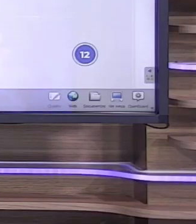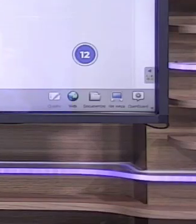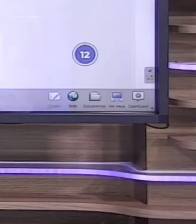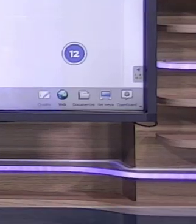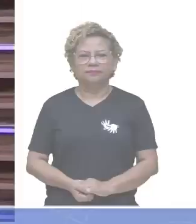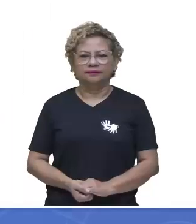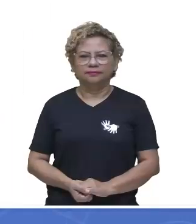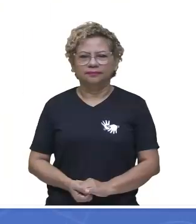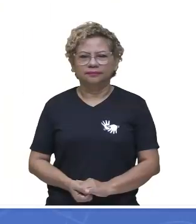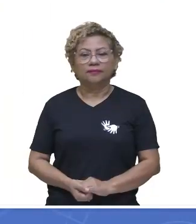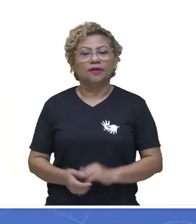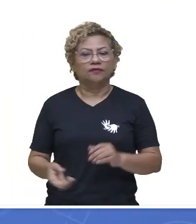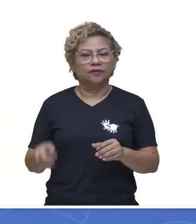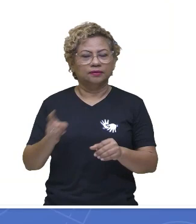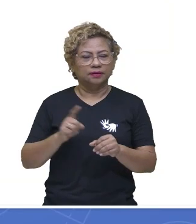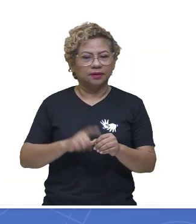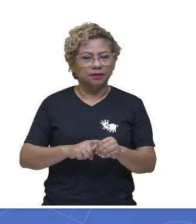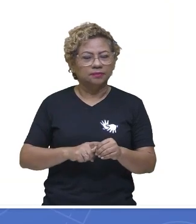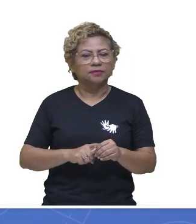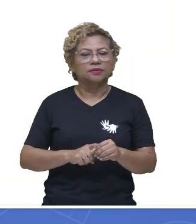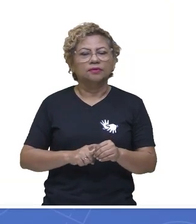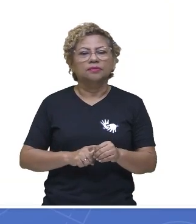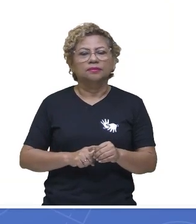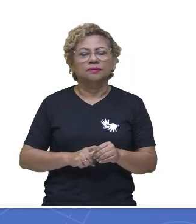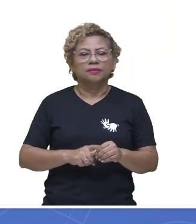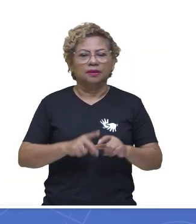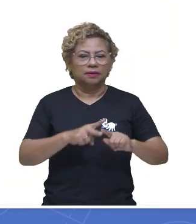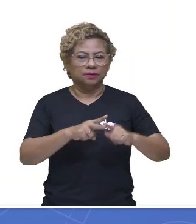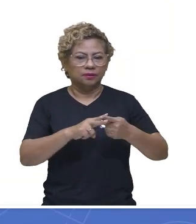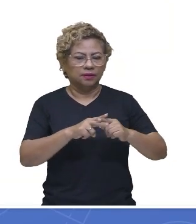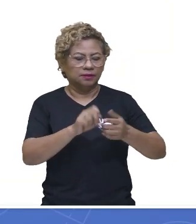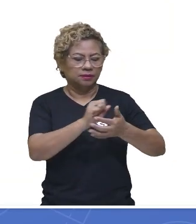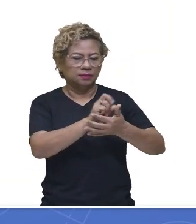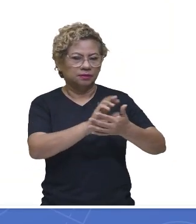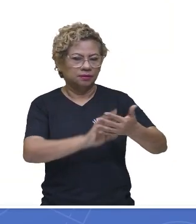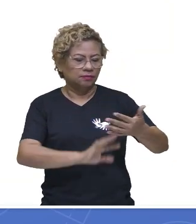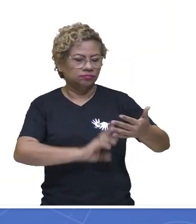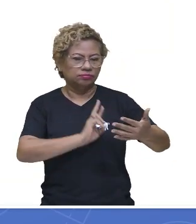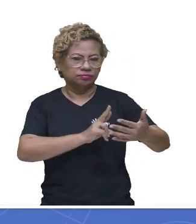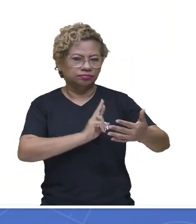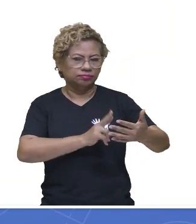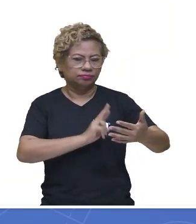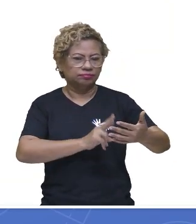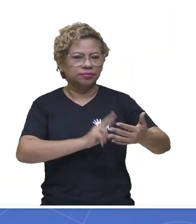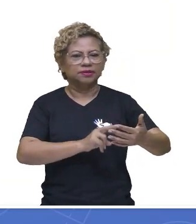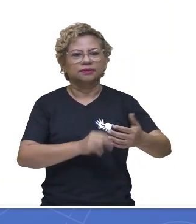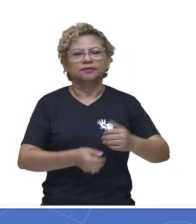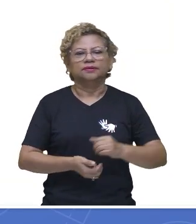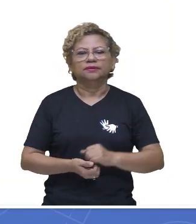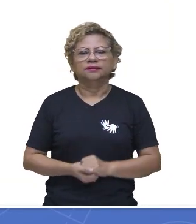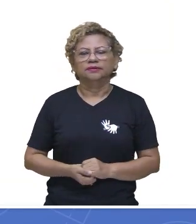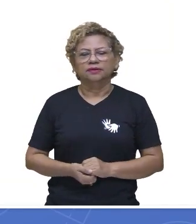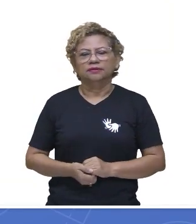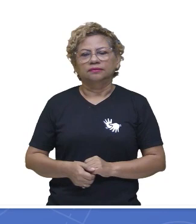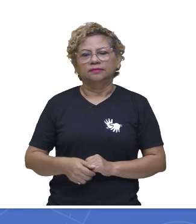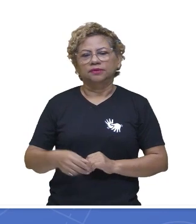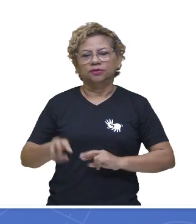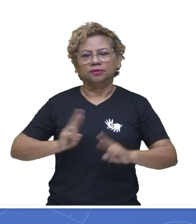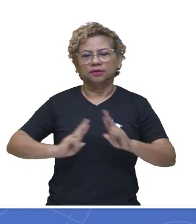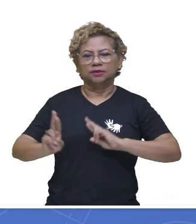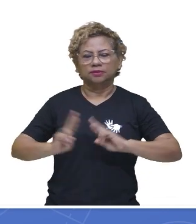Muito bem, pessoal, voltamos para fazer a nossa correção e a nossa interatividade, tá? Muitas respostas, como sempre, no